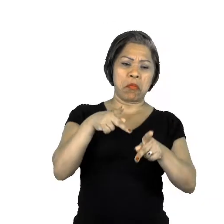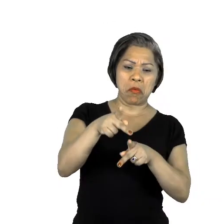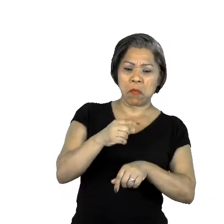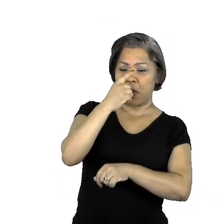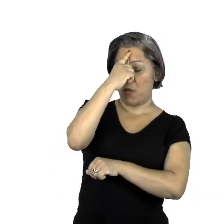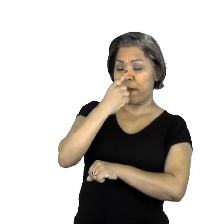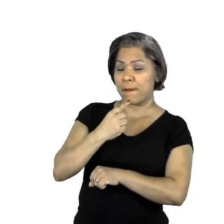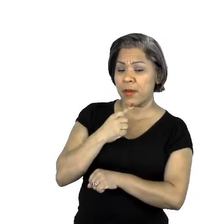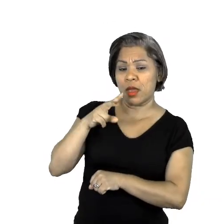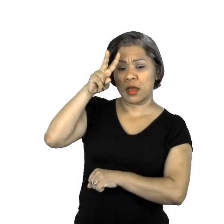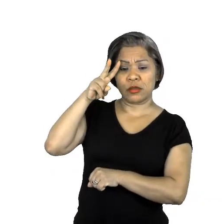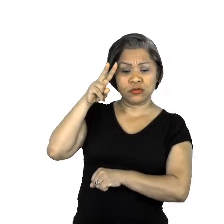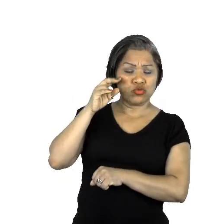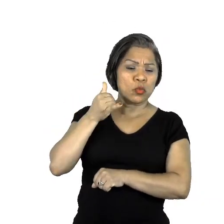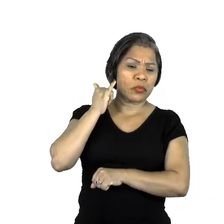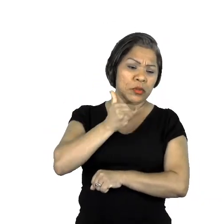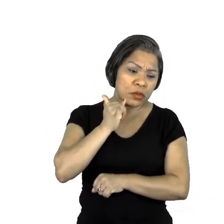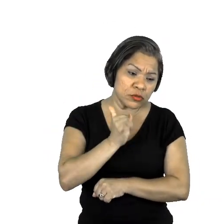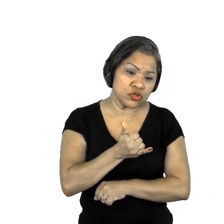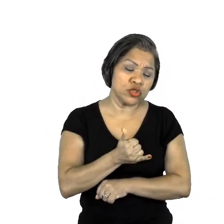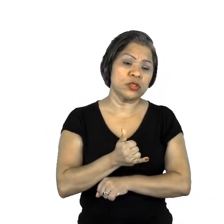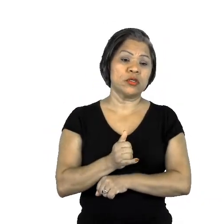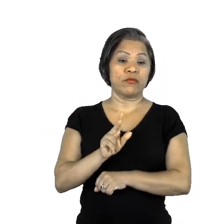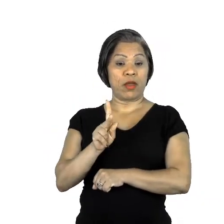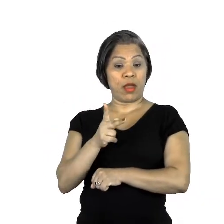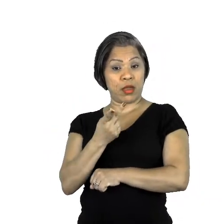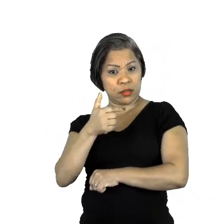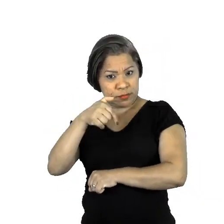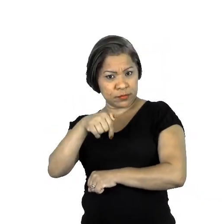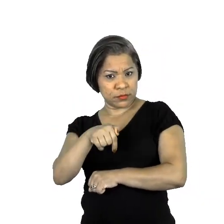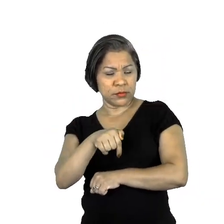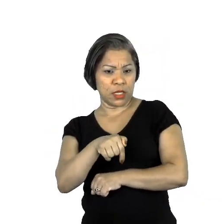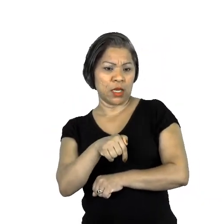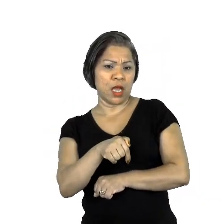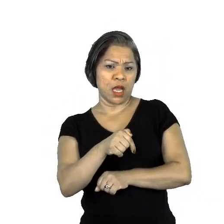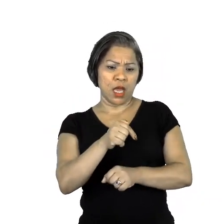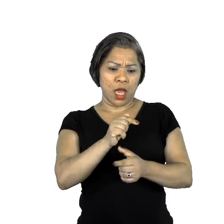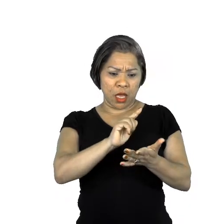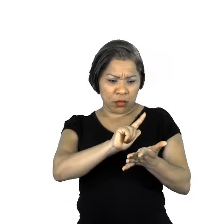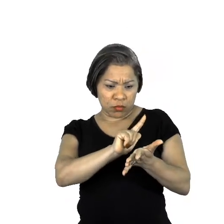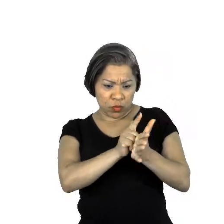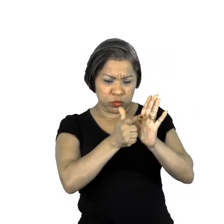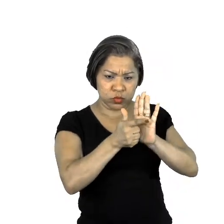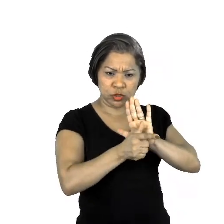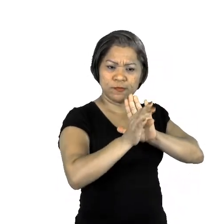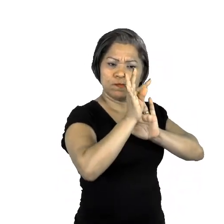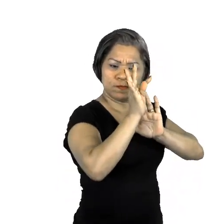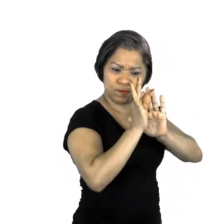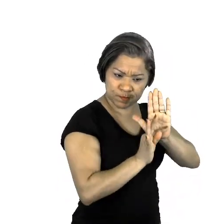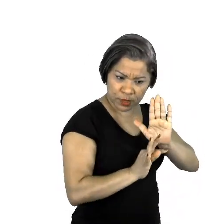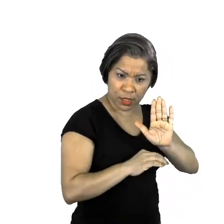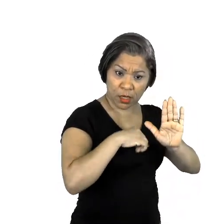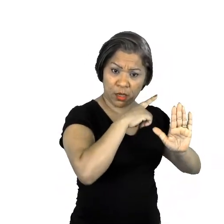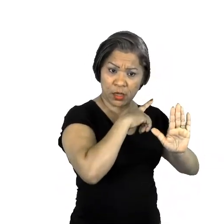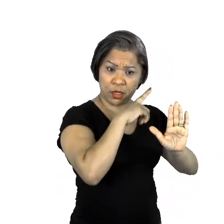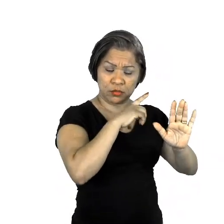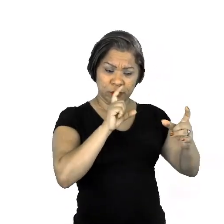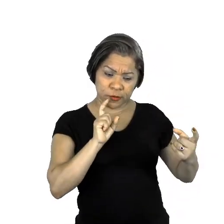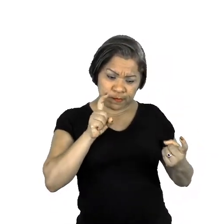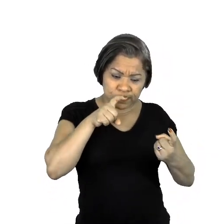com as narrativas, as HQs, enquanto gênero textual, têm a função